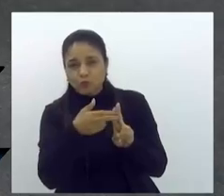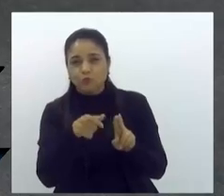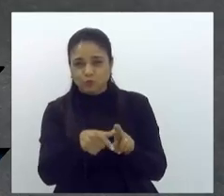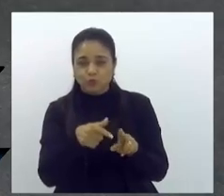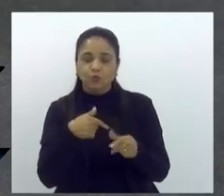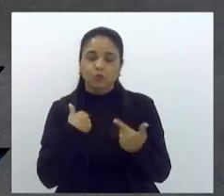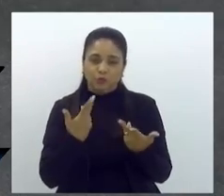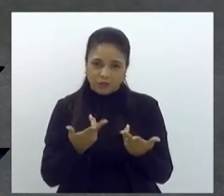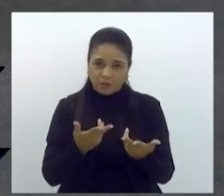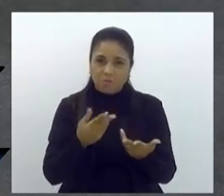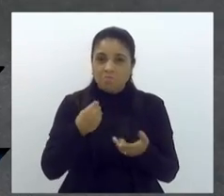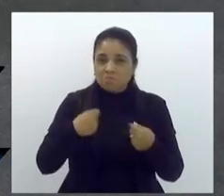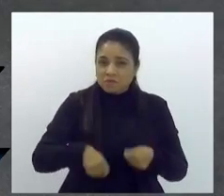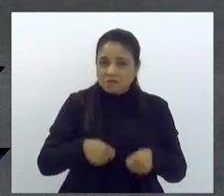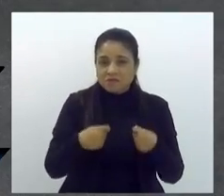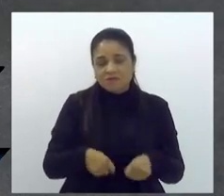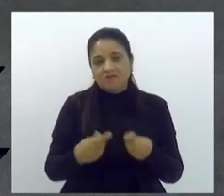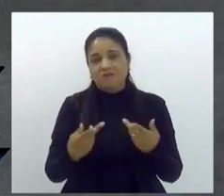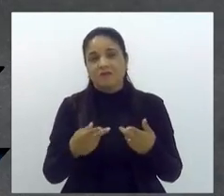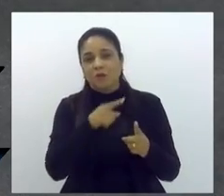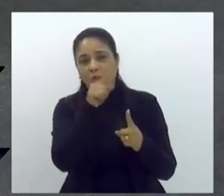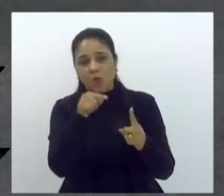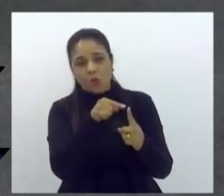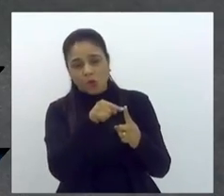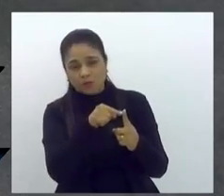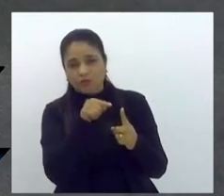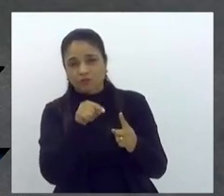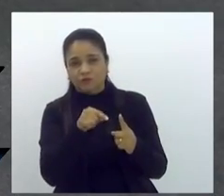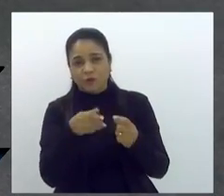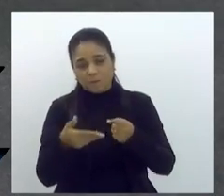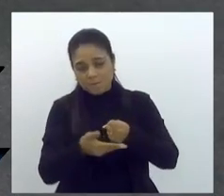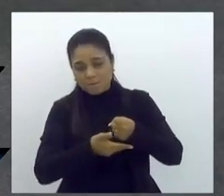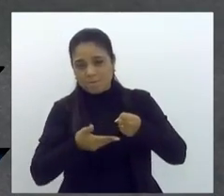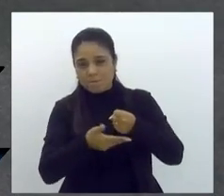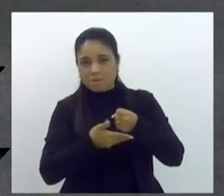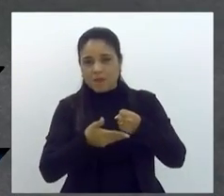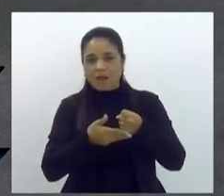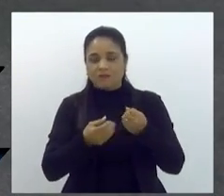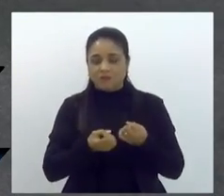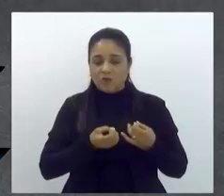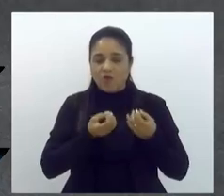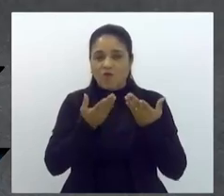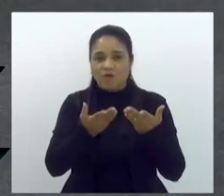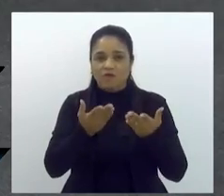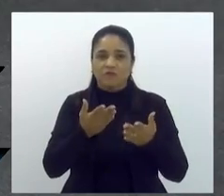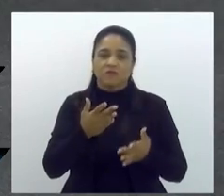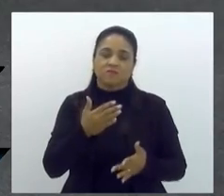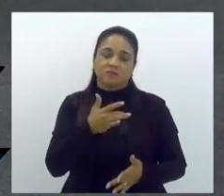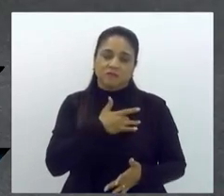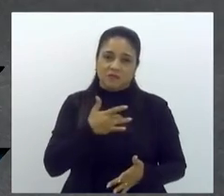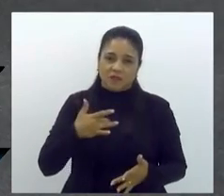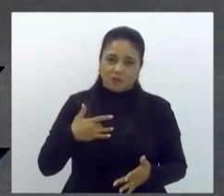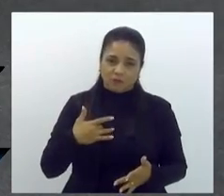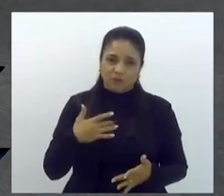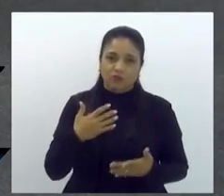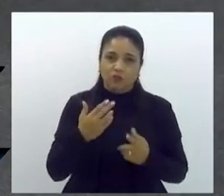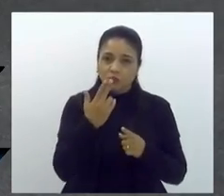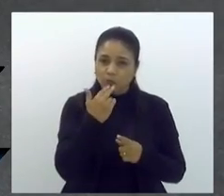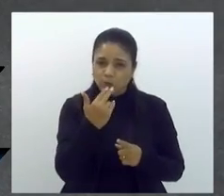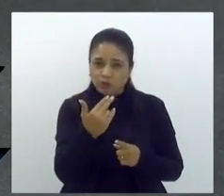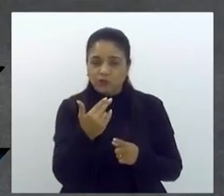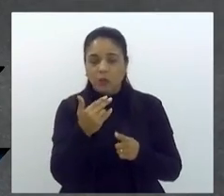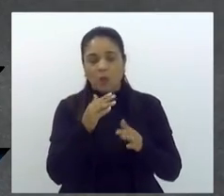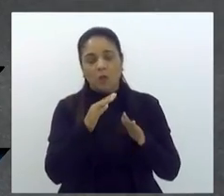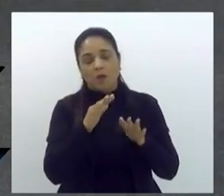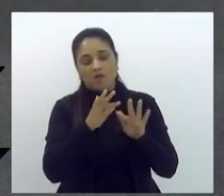articulada que tem como objetivo primário oferecer saúde e Nutrição as famílias de menor poder aquisitivo mas também em